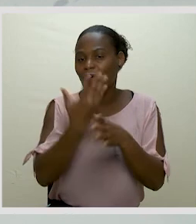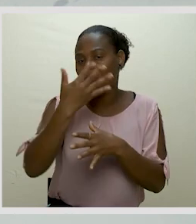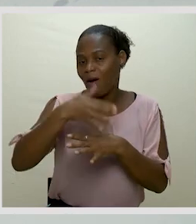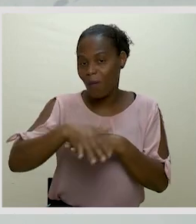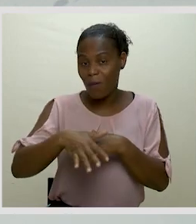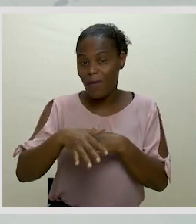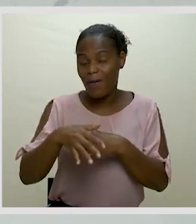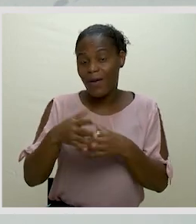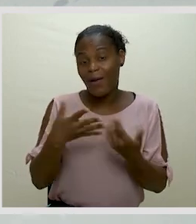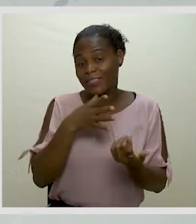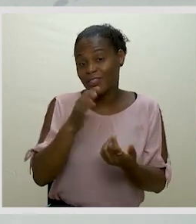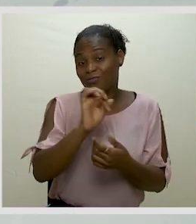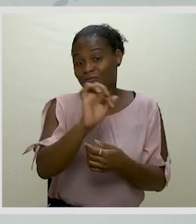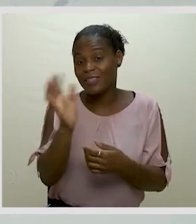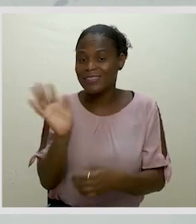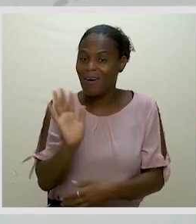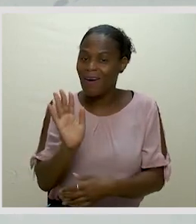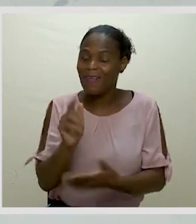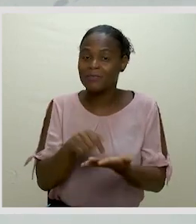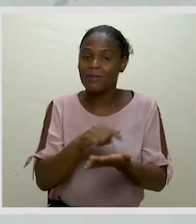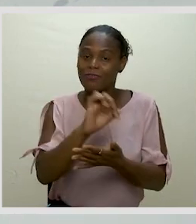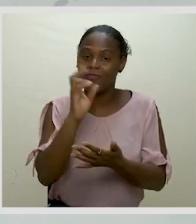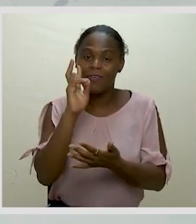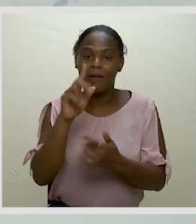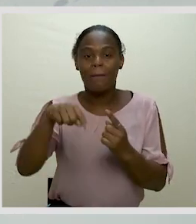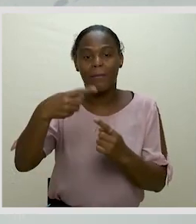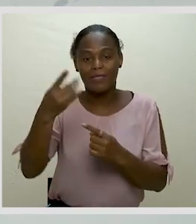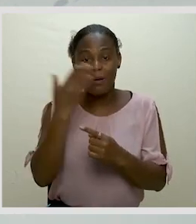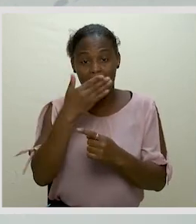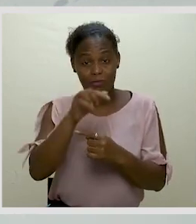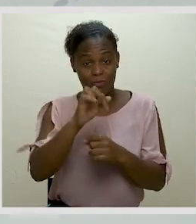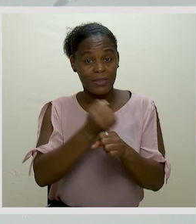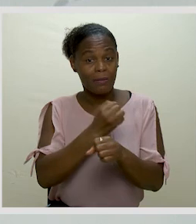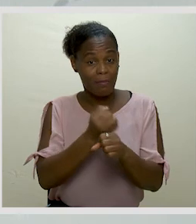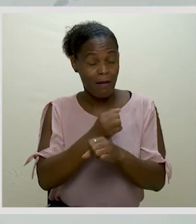os vulcões. Despeço-me de vós, conto convosco na próxima aula.